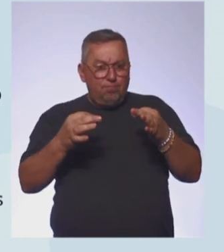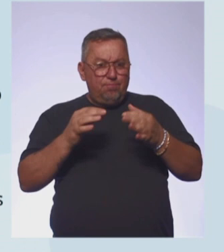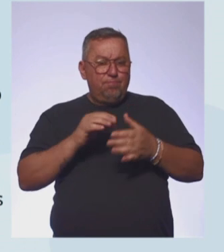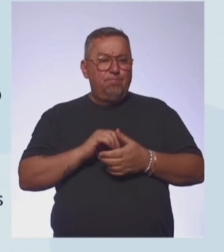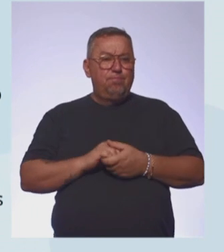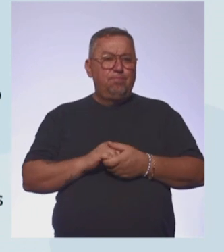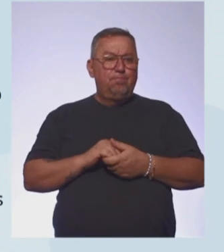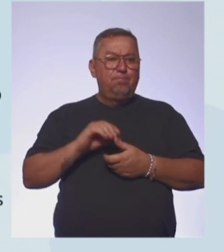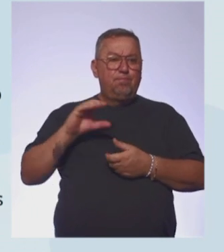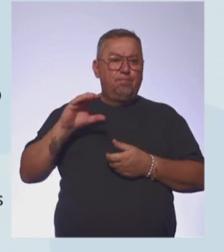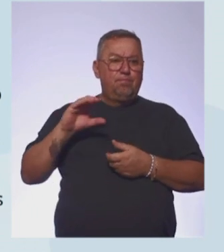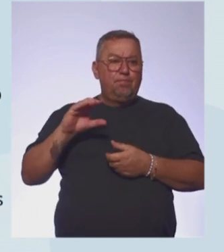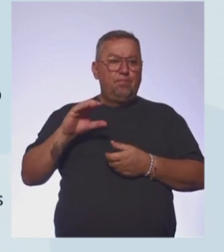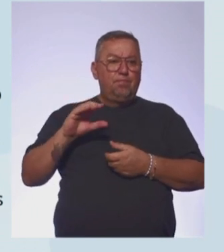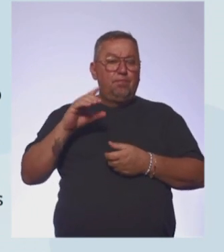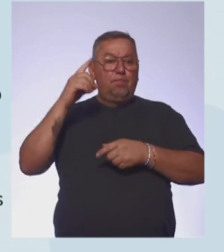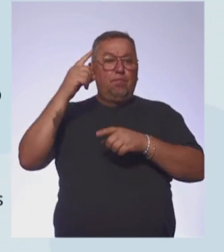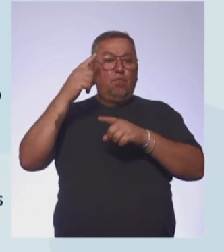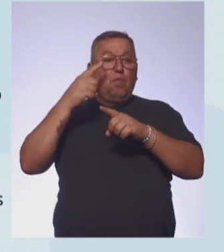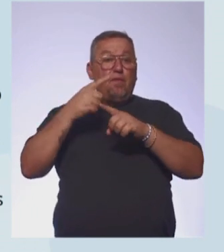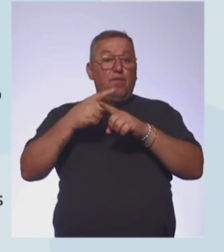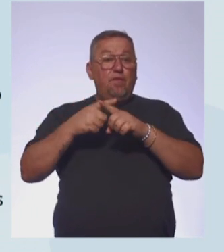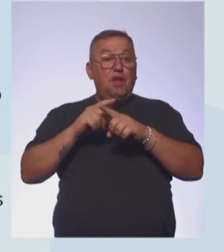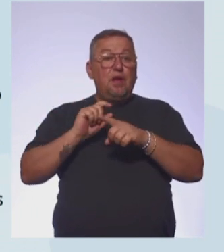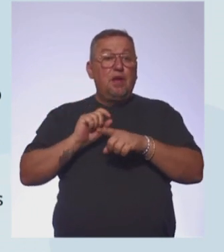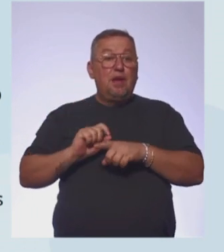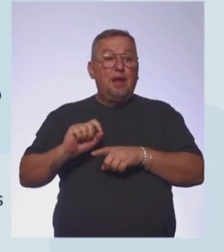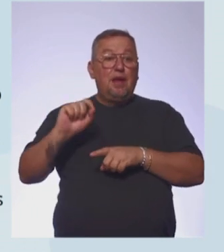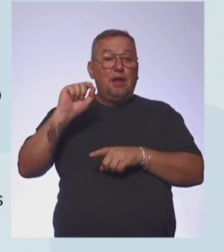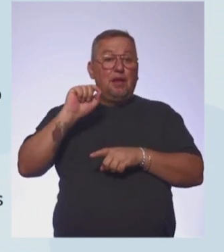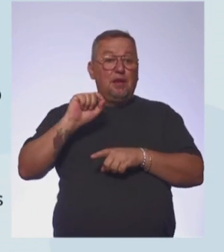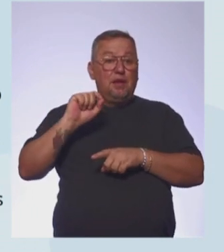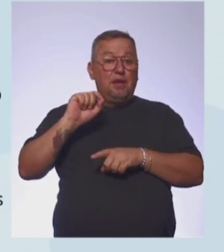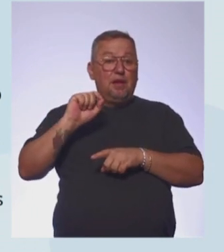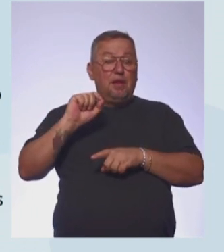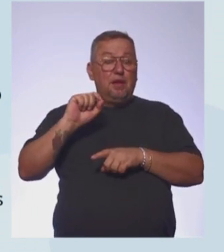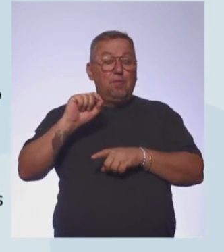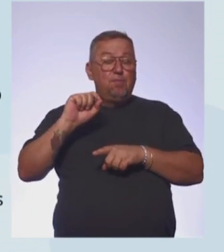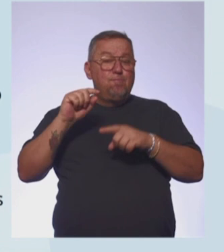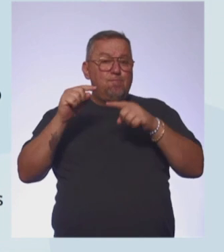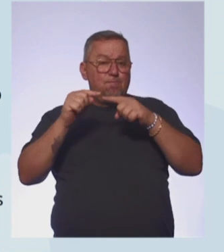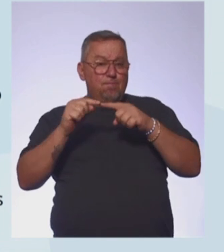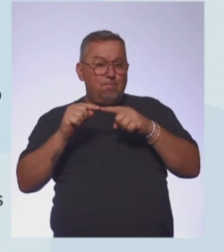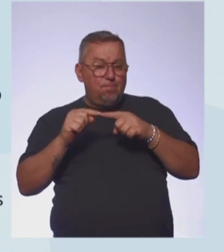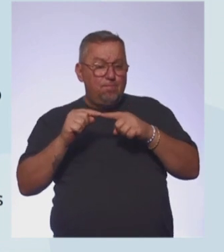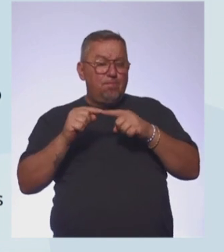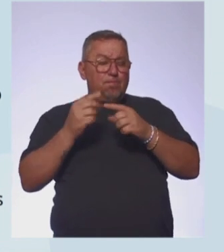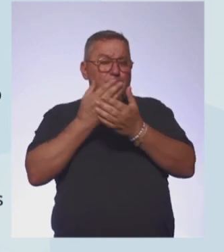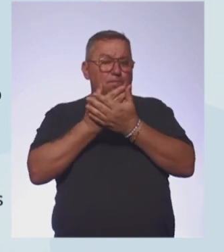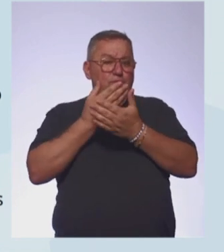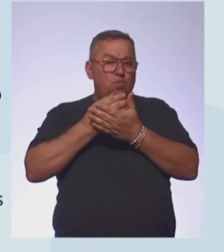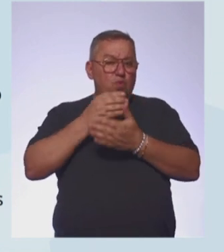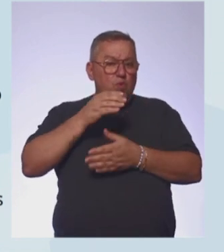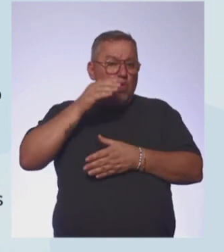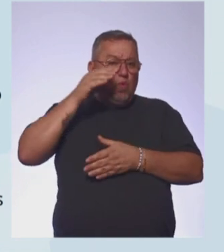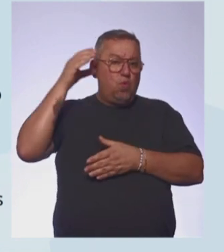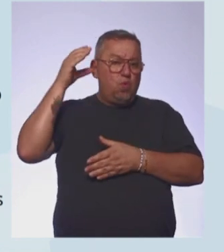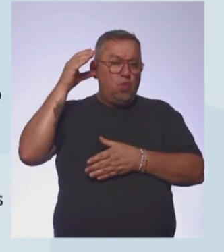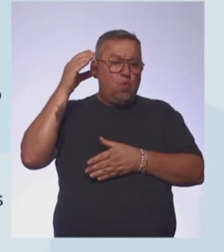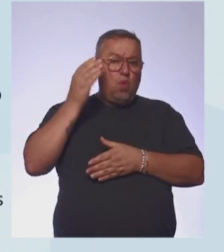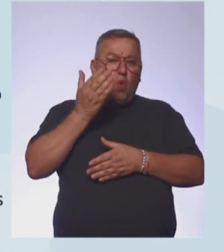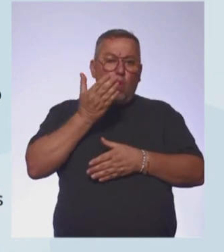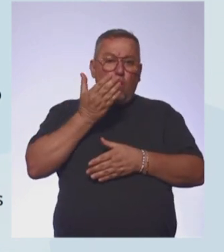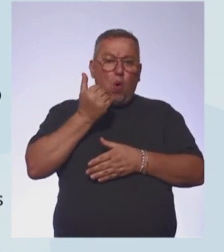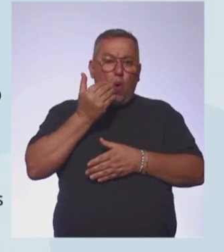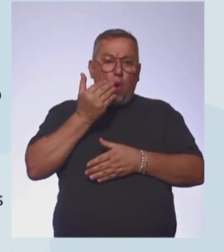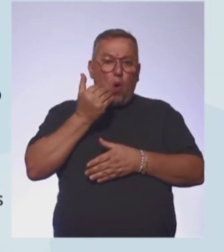A letra C. Uma vez que, de acordo com os estudos, os coreanos comem algumas raças de cães,